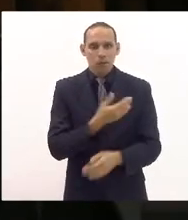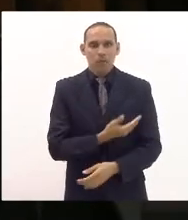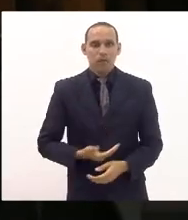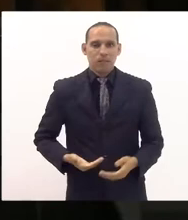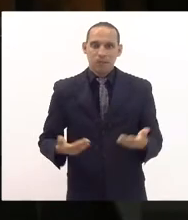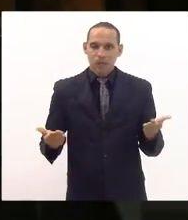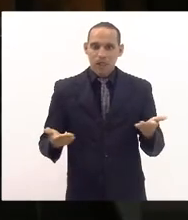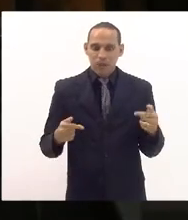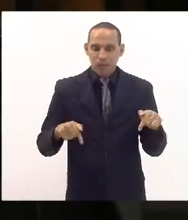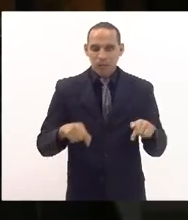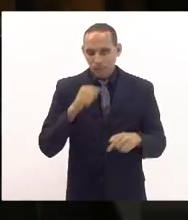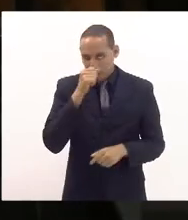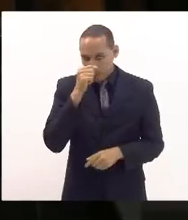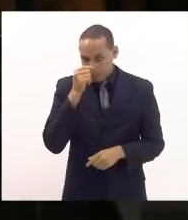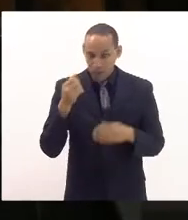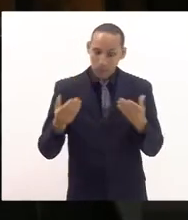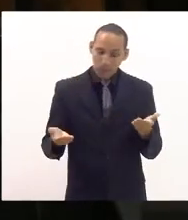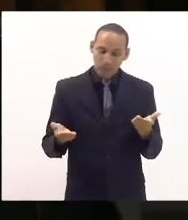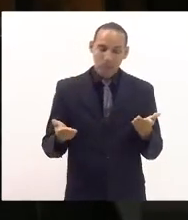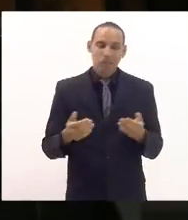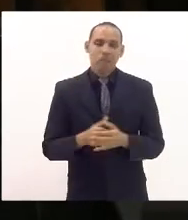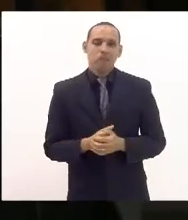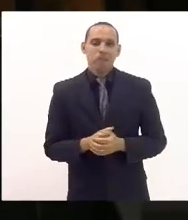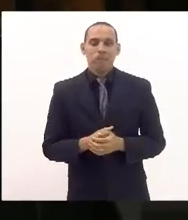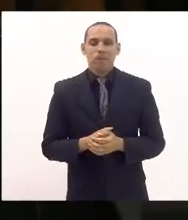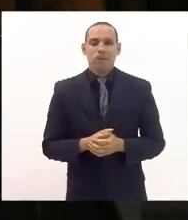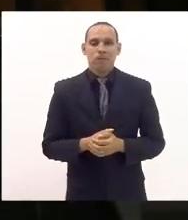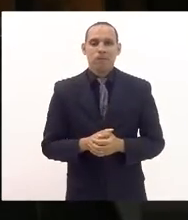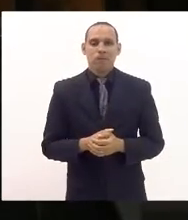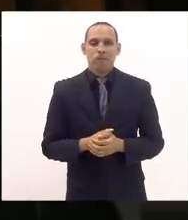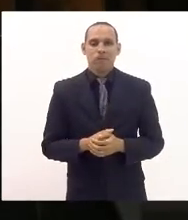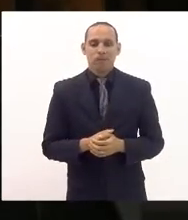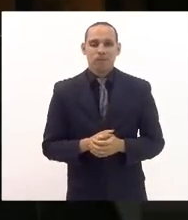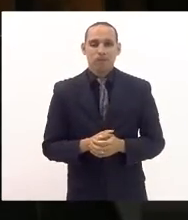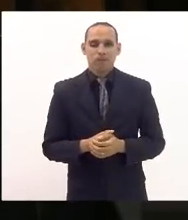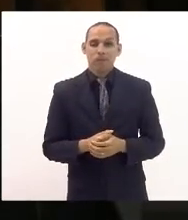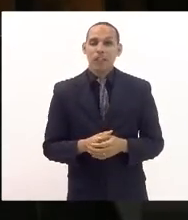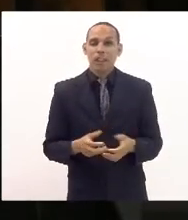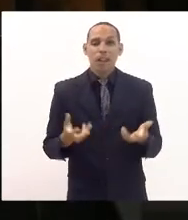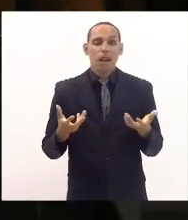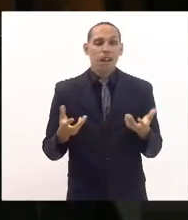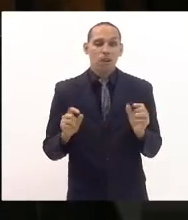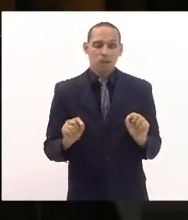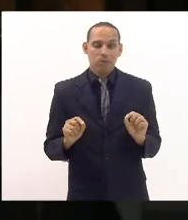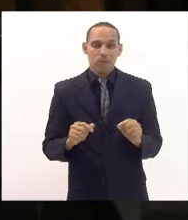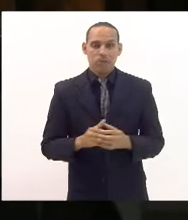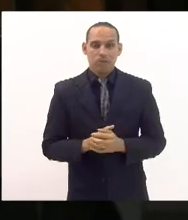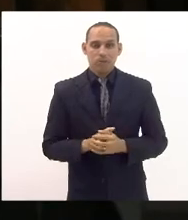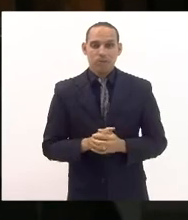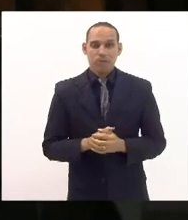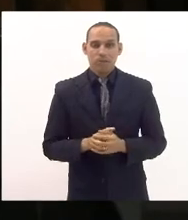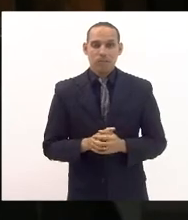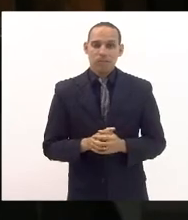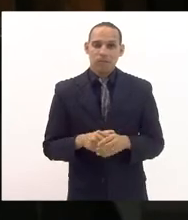Bom dia Twitter chora Presidente e eu queria aqui também